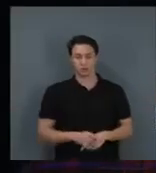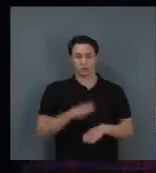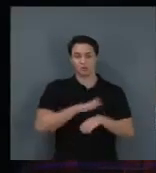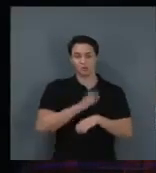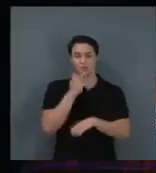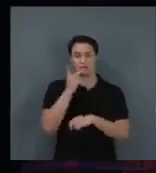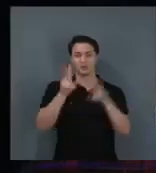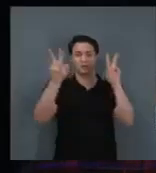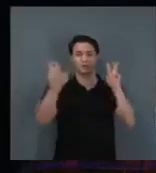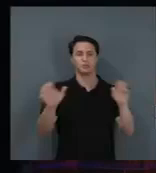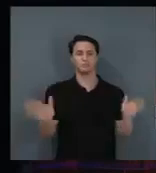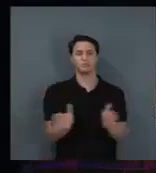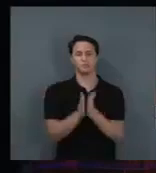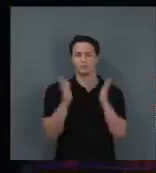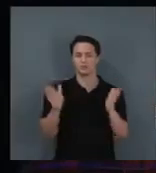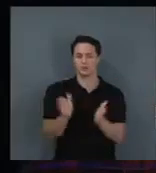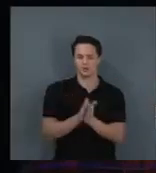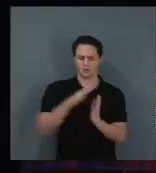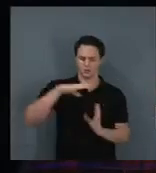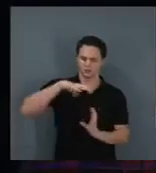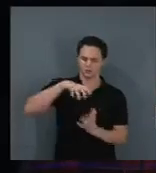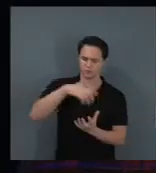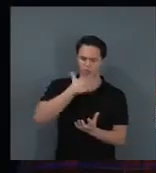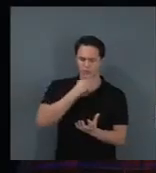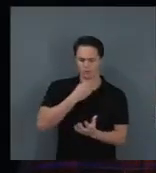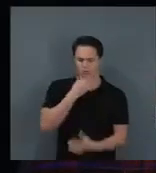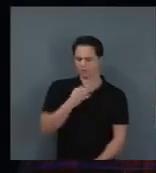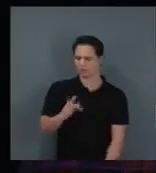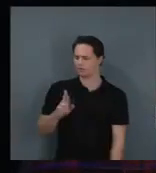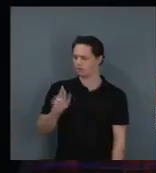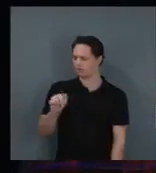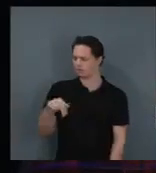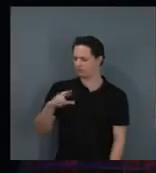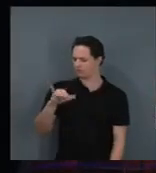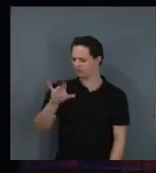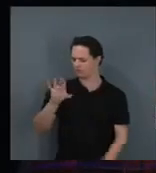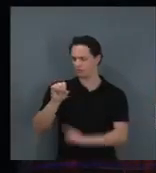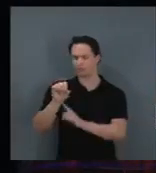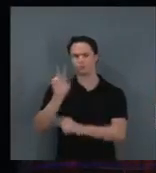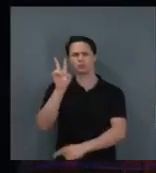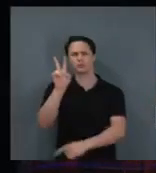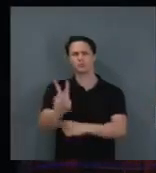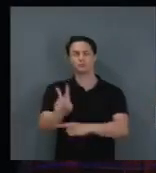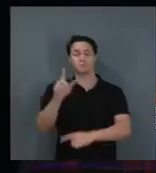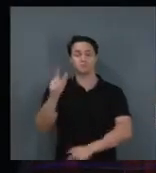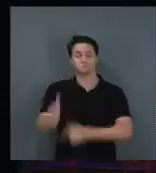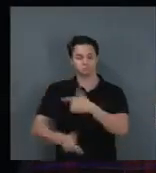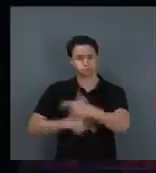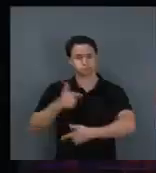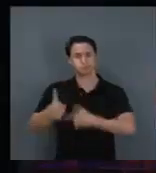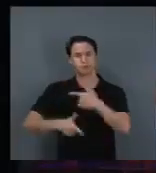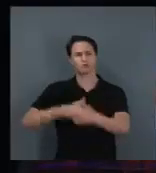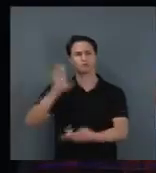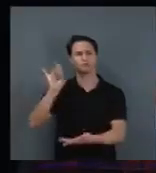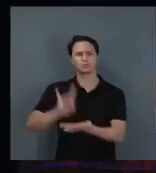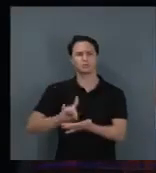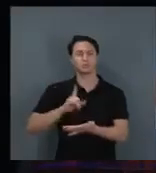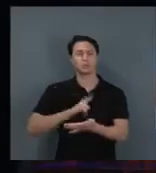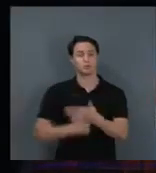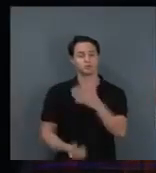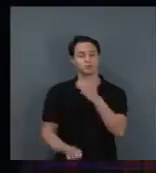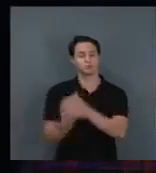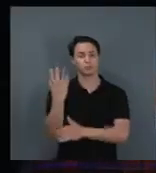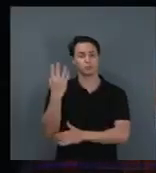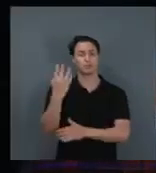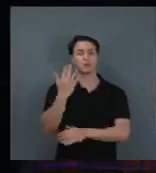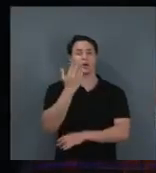pobreza mundial, Francisco foi um defensor dos trabalhadores, da produção,